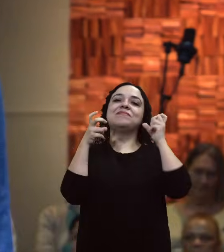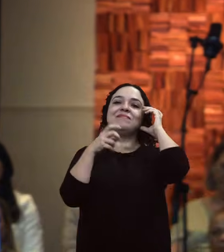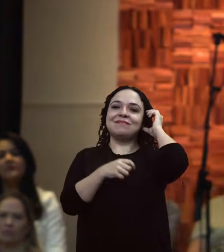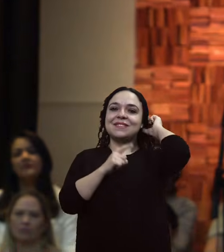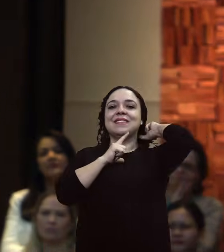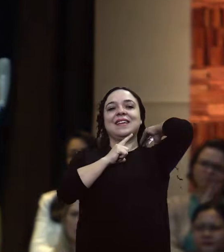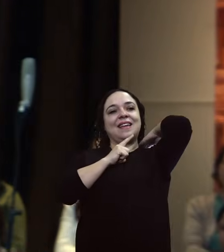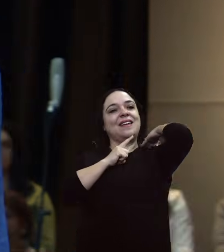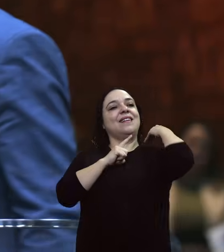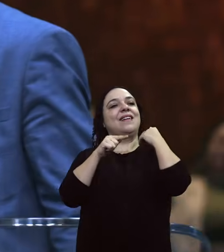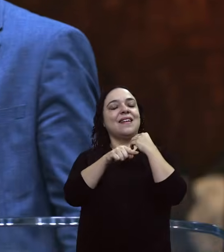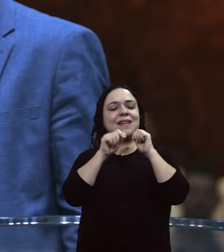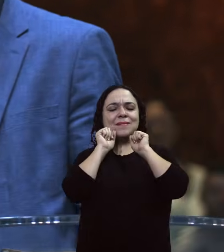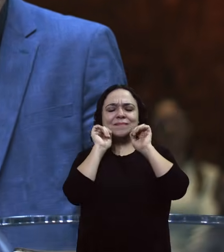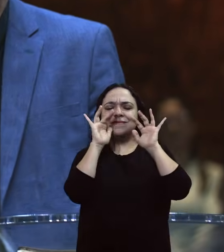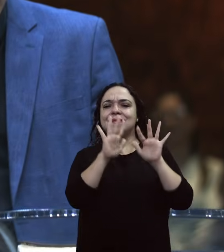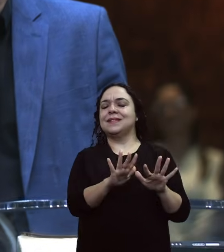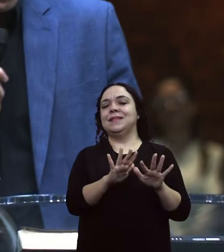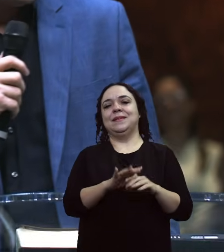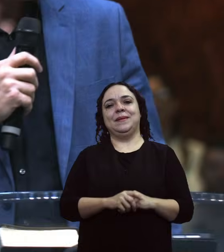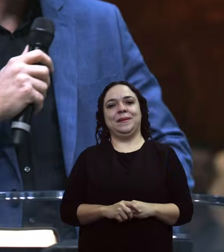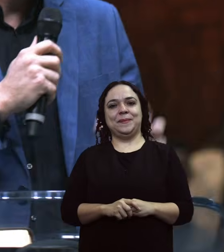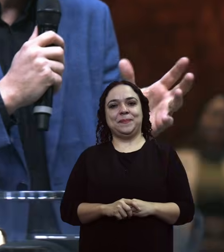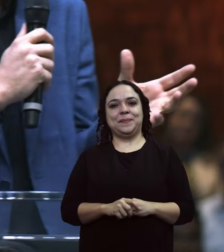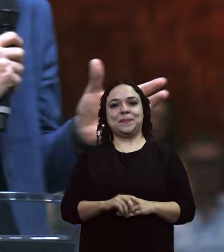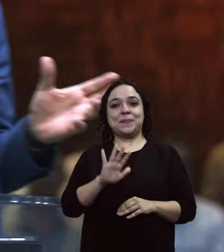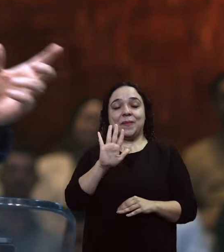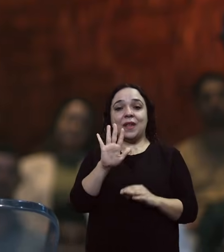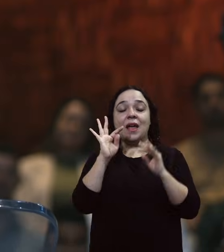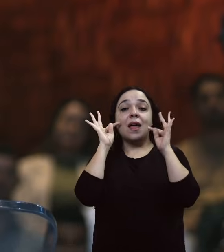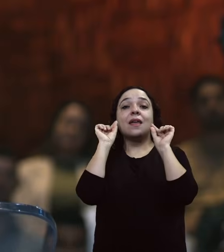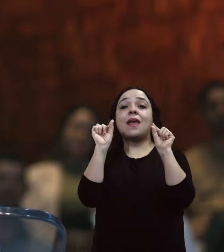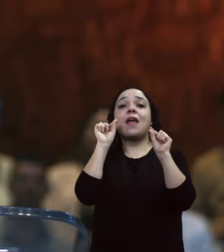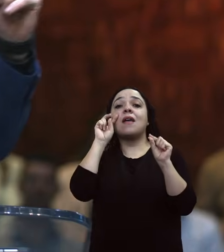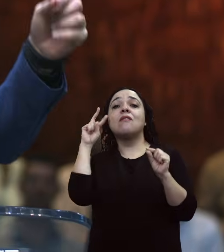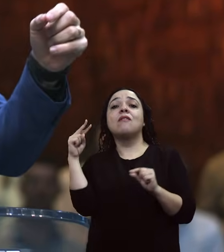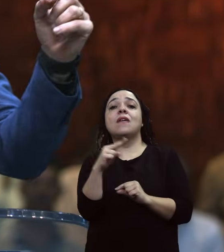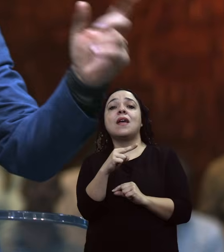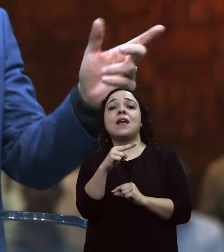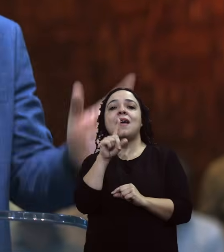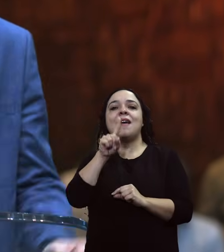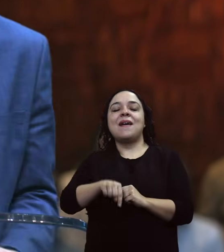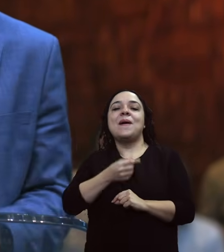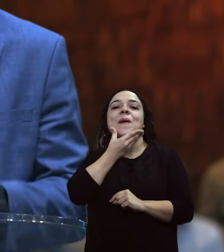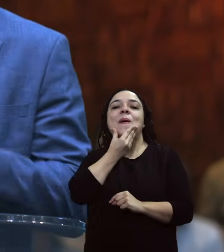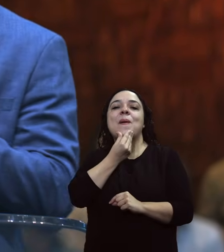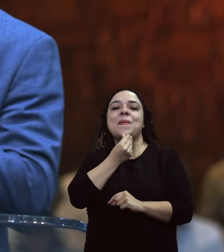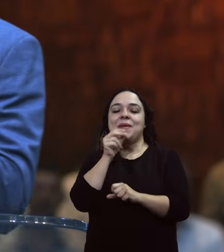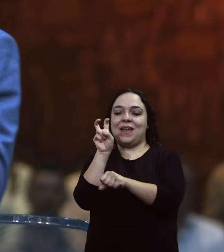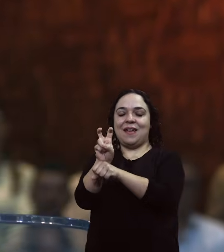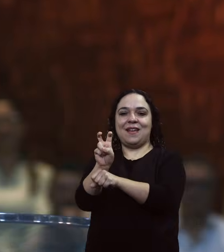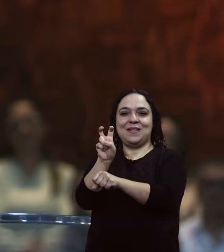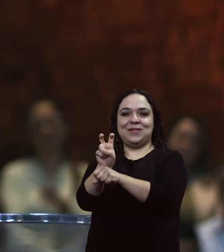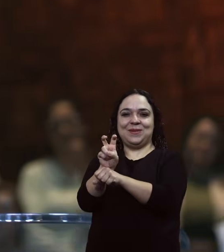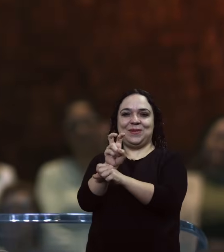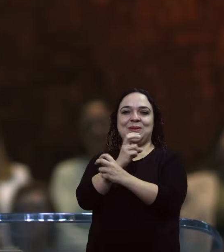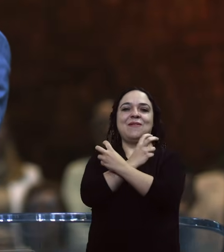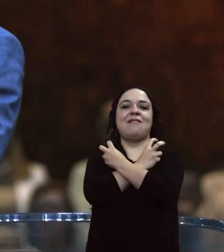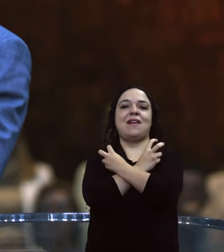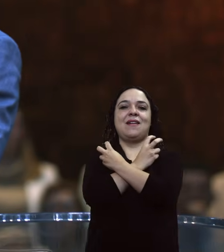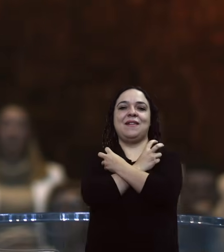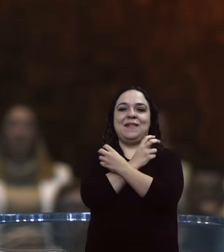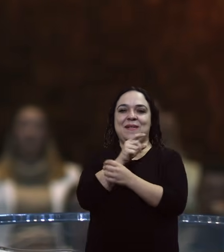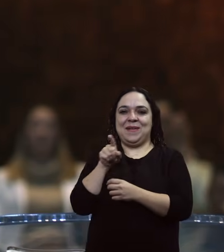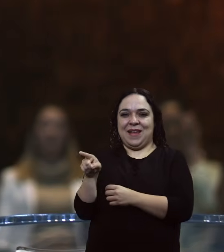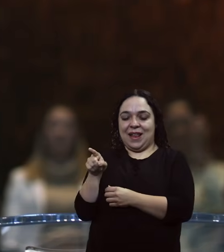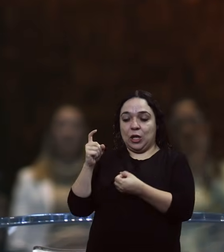era alguém abençoado. A primeira testemunha dessa bênção é Potifar, o dono que